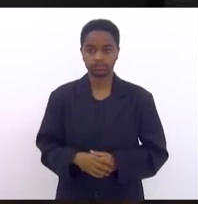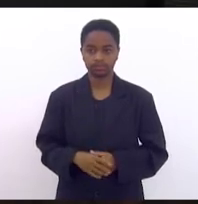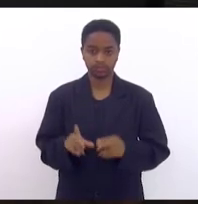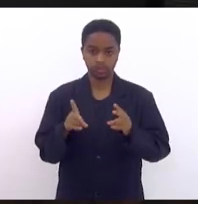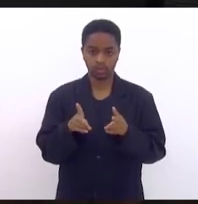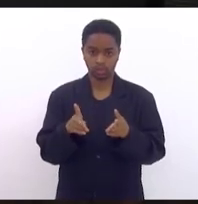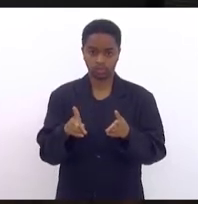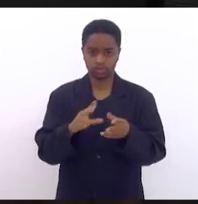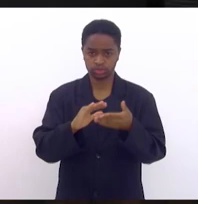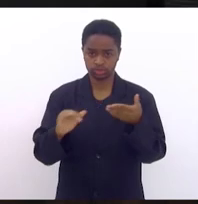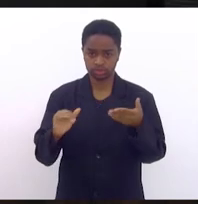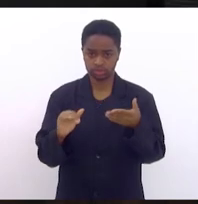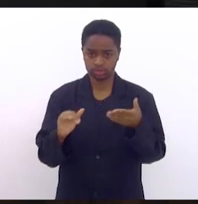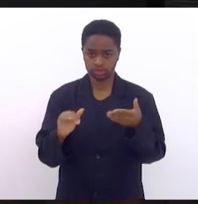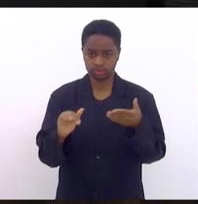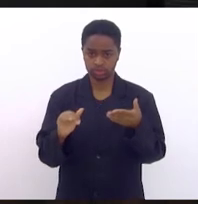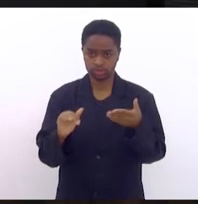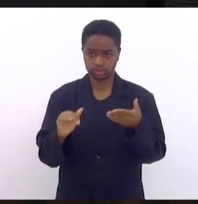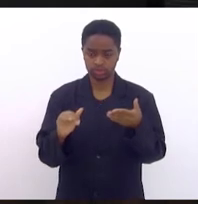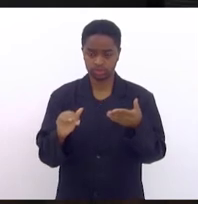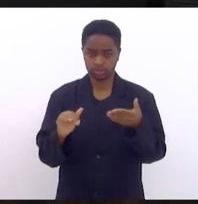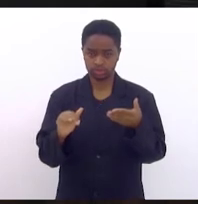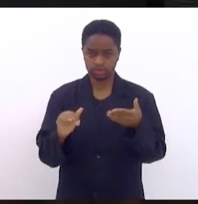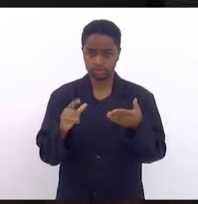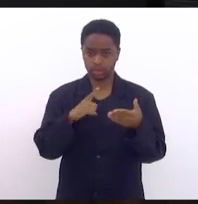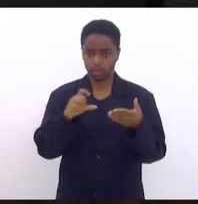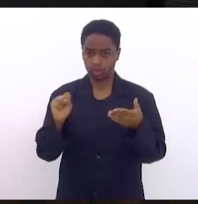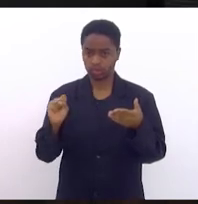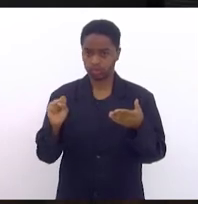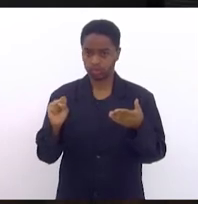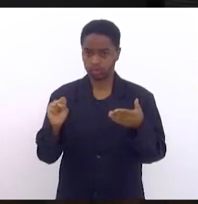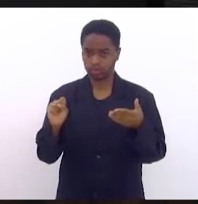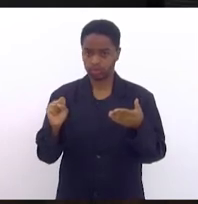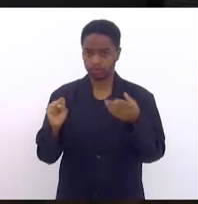Mantém retirada, Luiz? E tem 8.